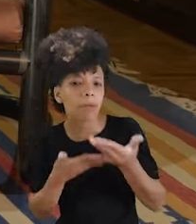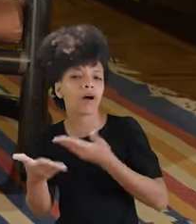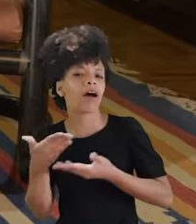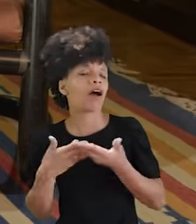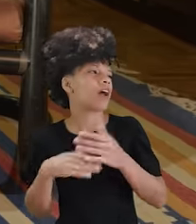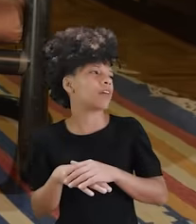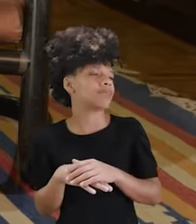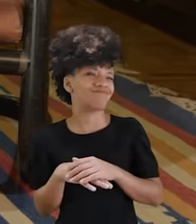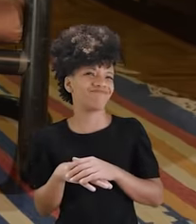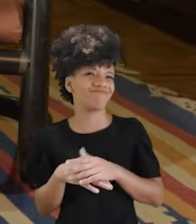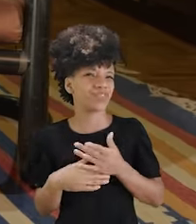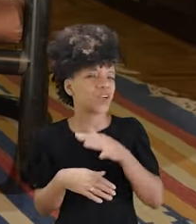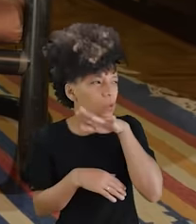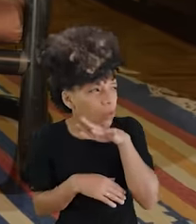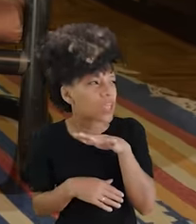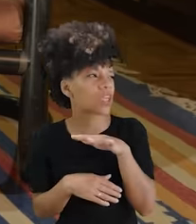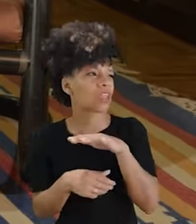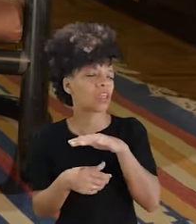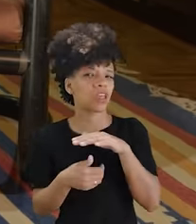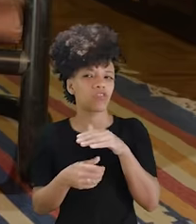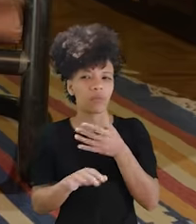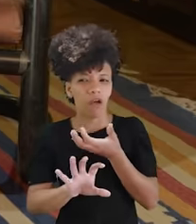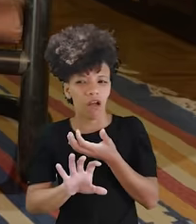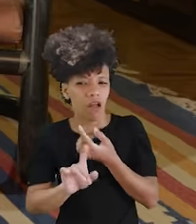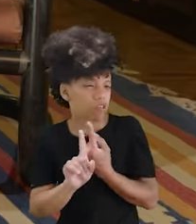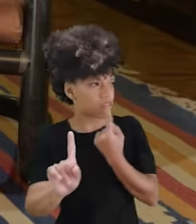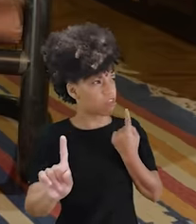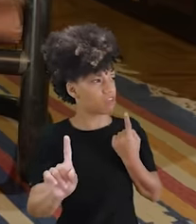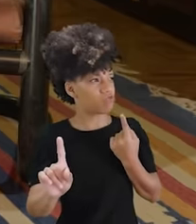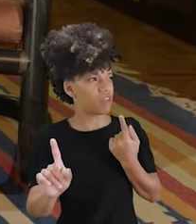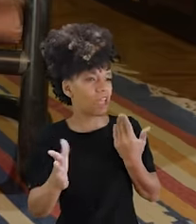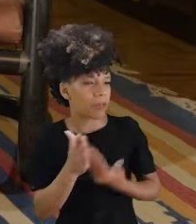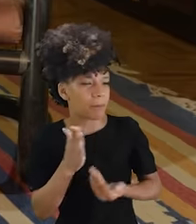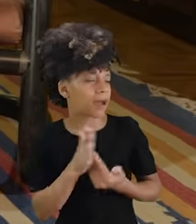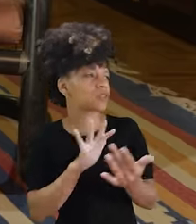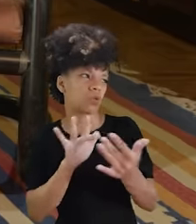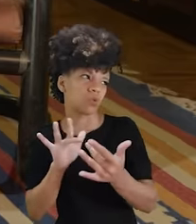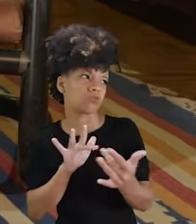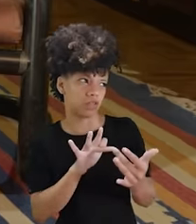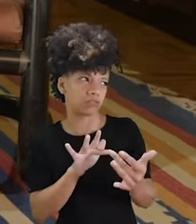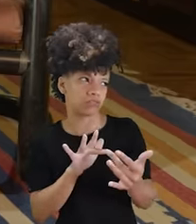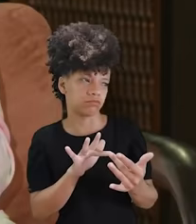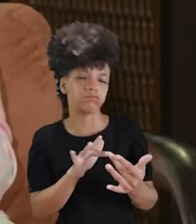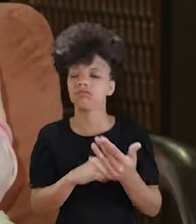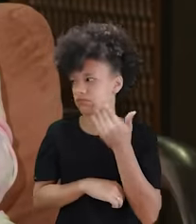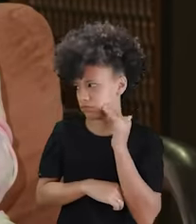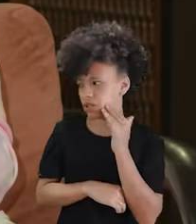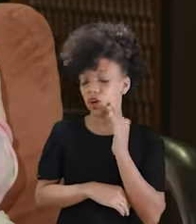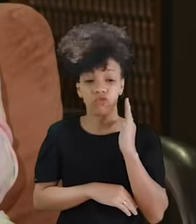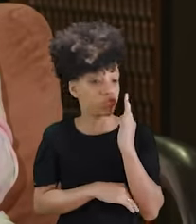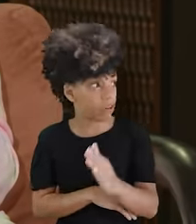calor humano é fica muito ingestado a tecnologia fantástica Mas você perde esse contato né